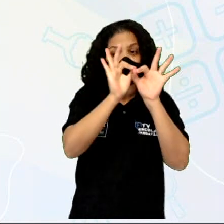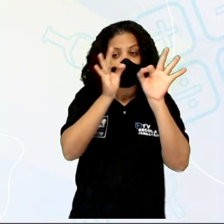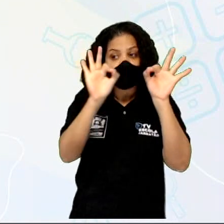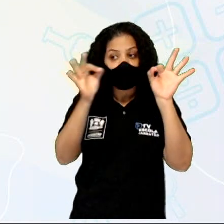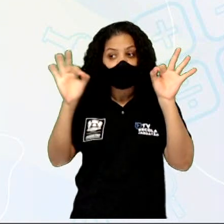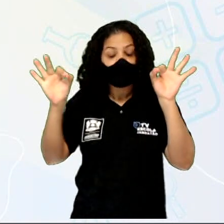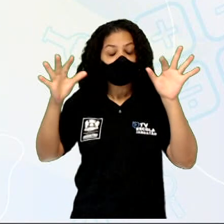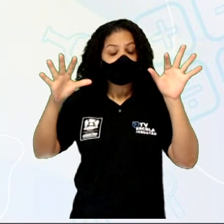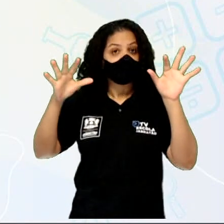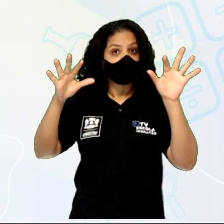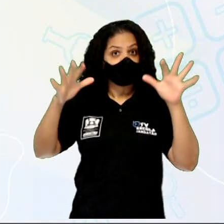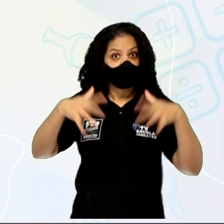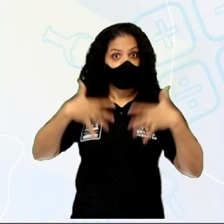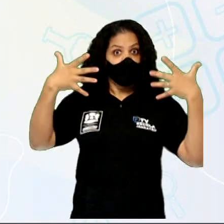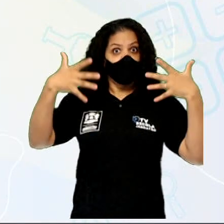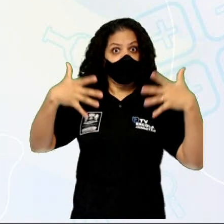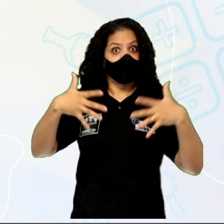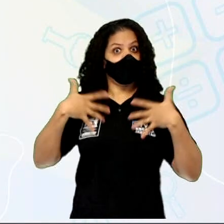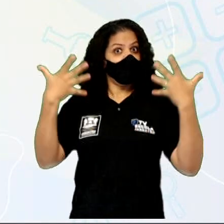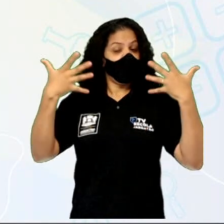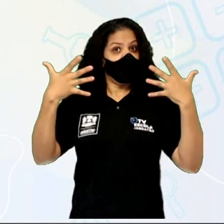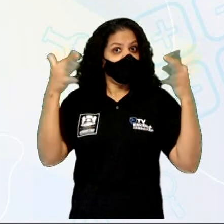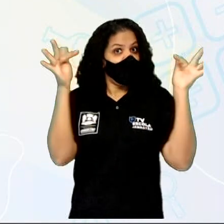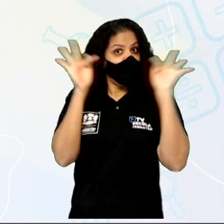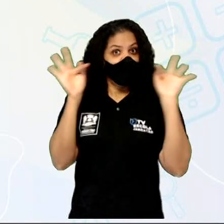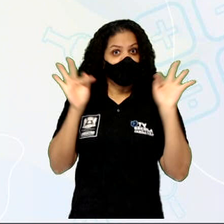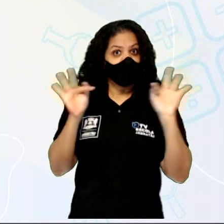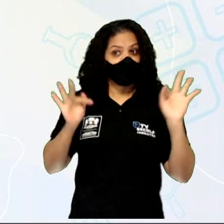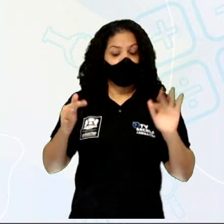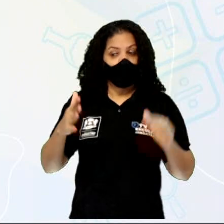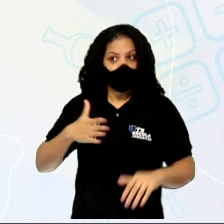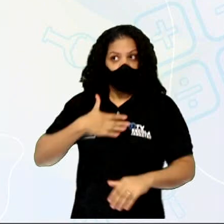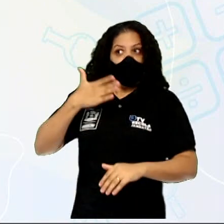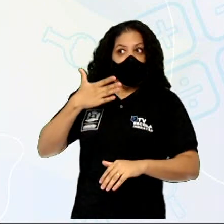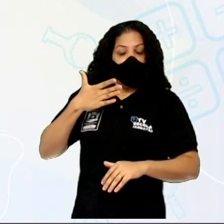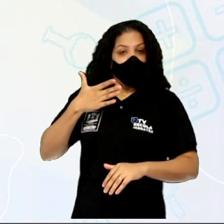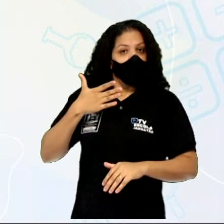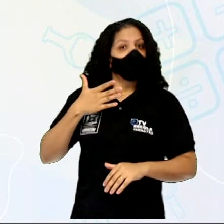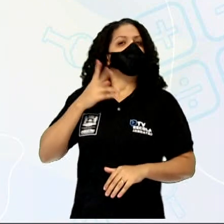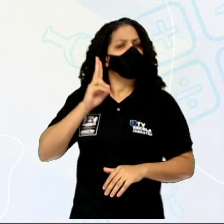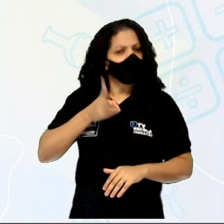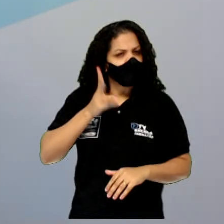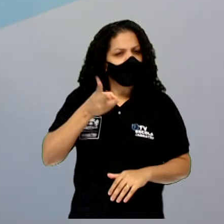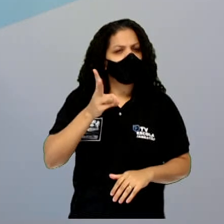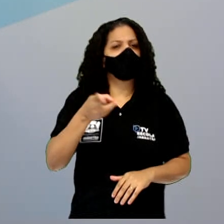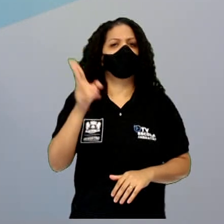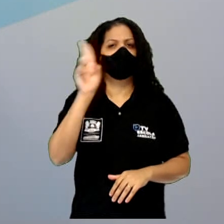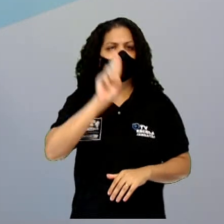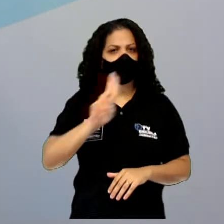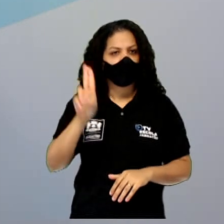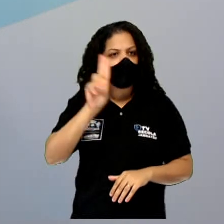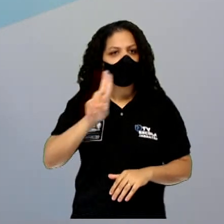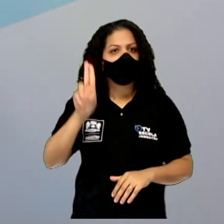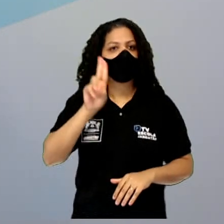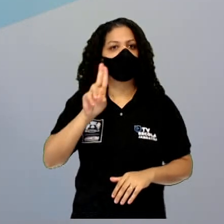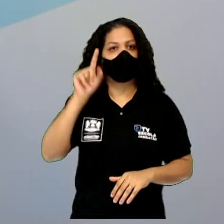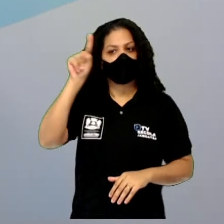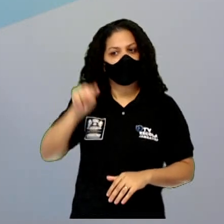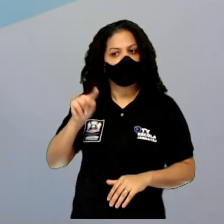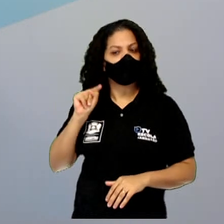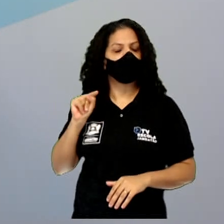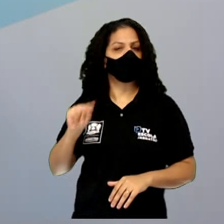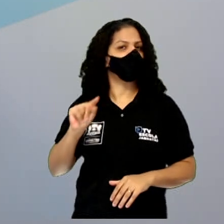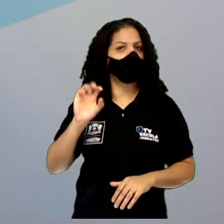expressam alegria, entusiasmo. Sempre a gente vai usar a exclamação. Mas não só isso, assim. Também se você for expressar